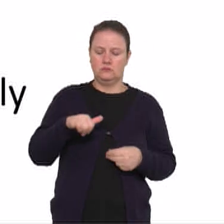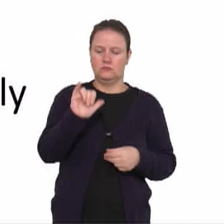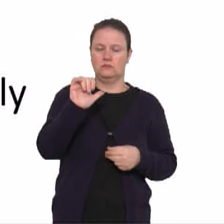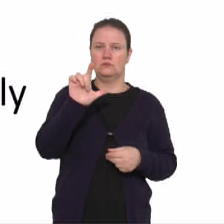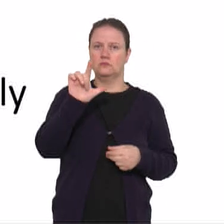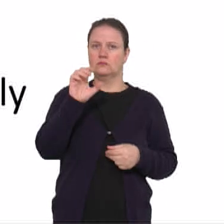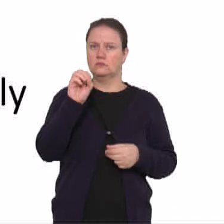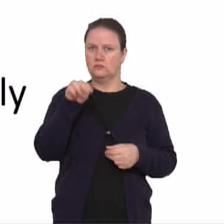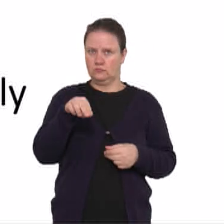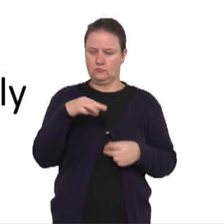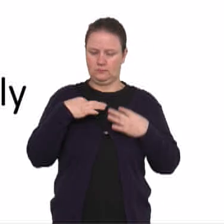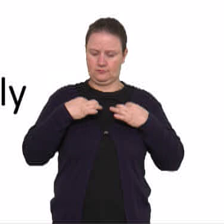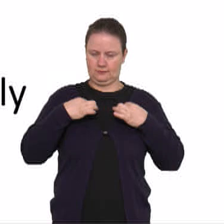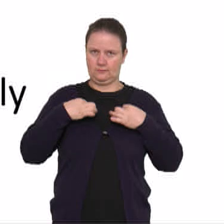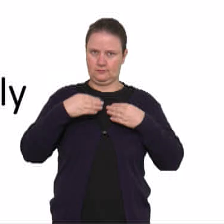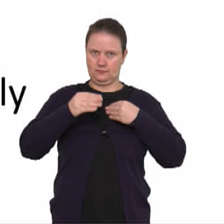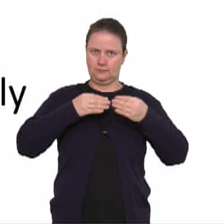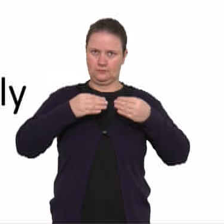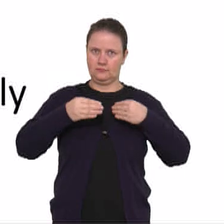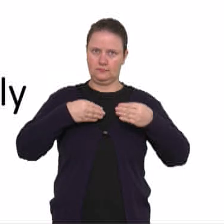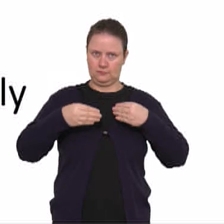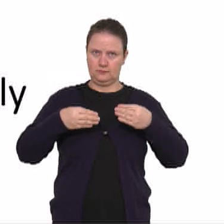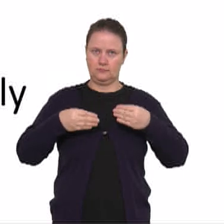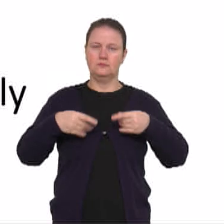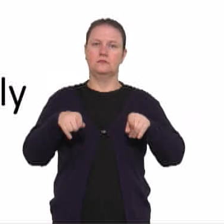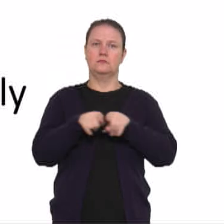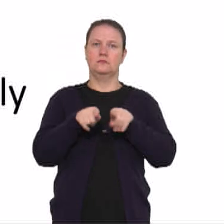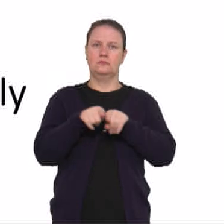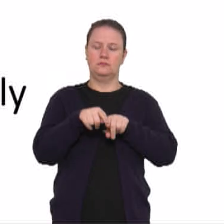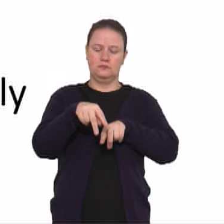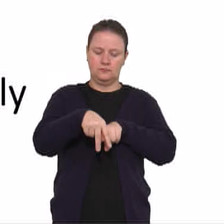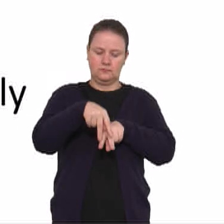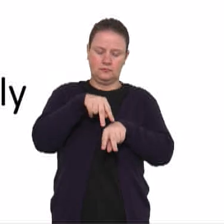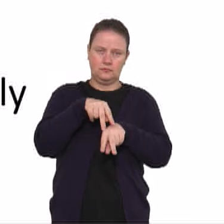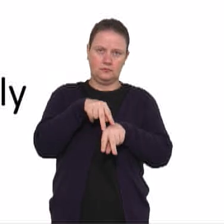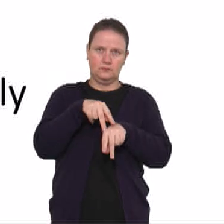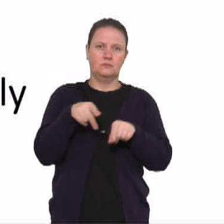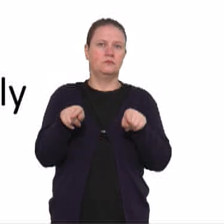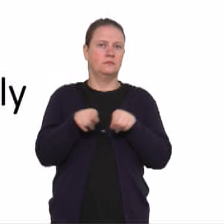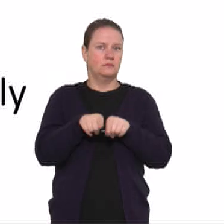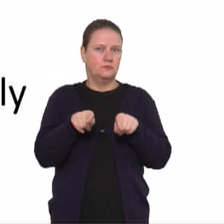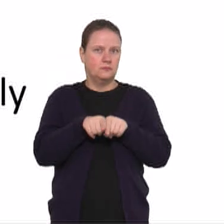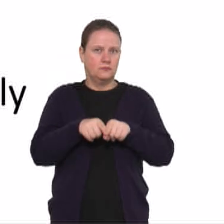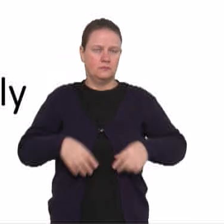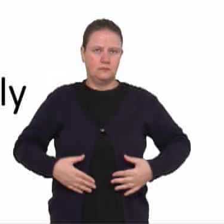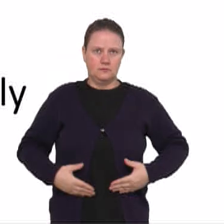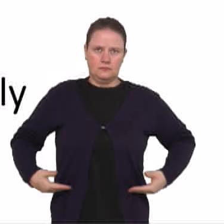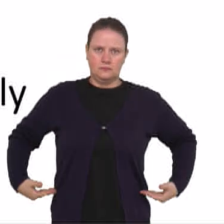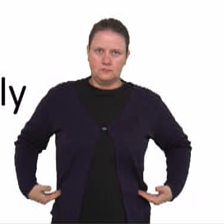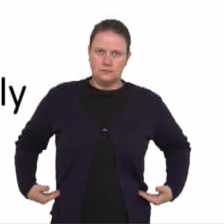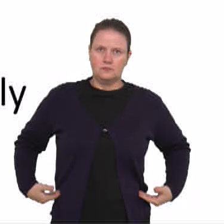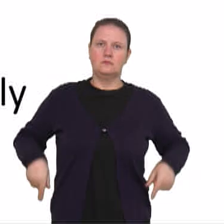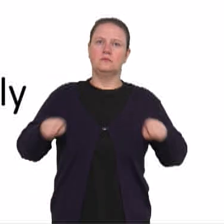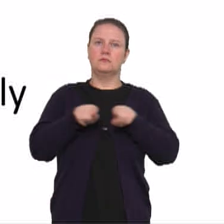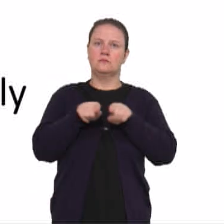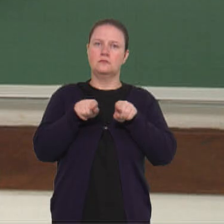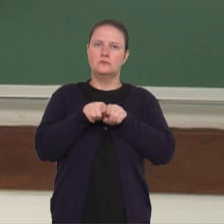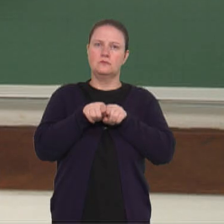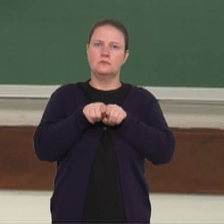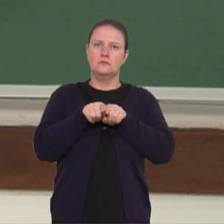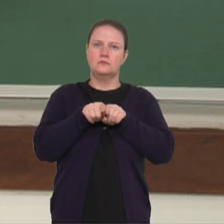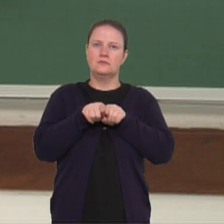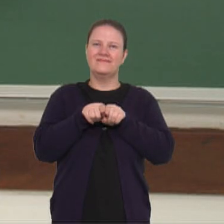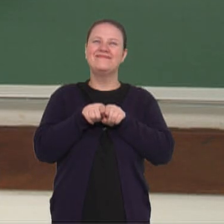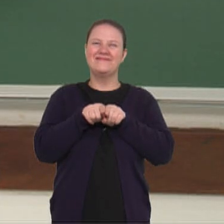covering the legs, que cobre as pernas, hips, quadril e button. Opa, o